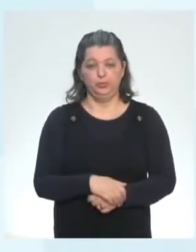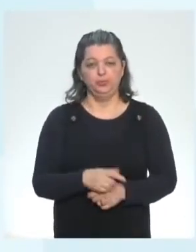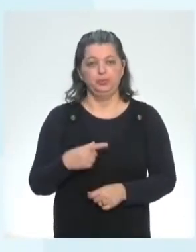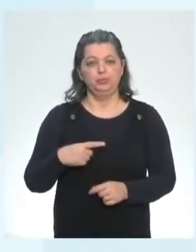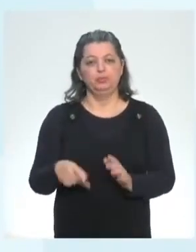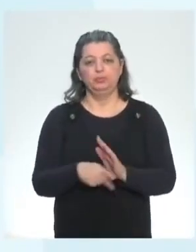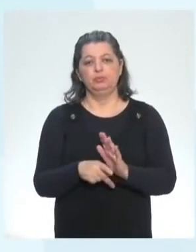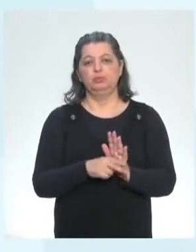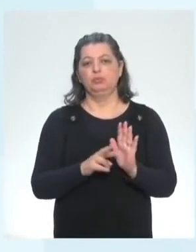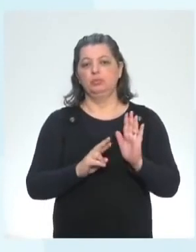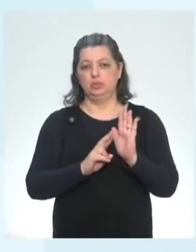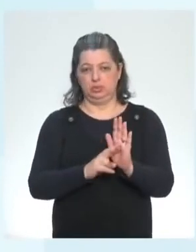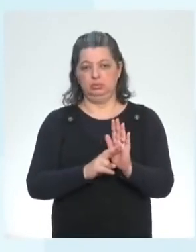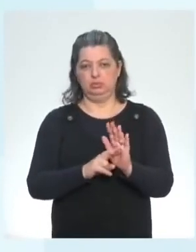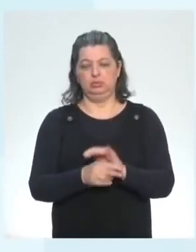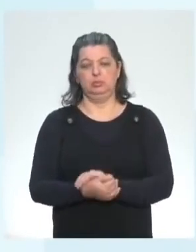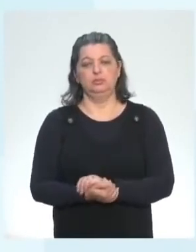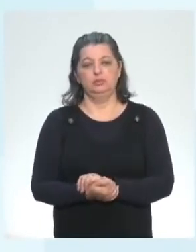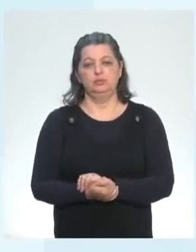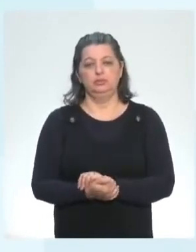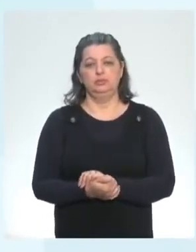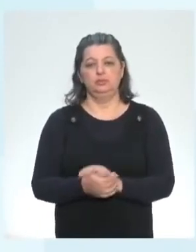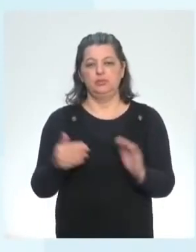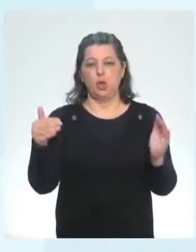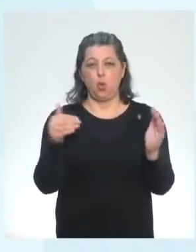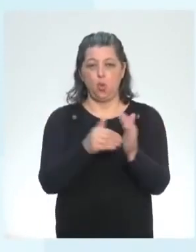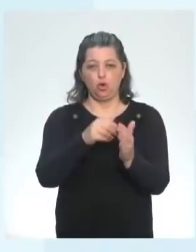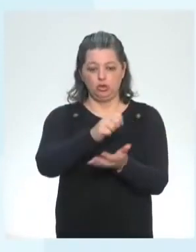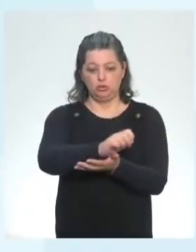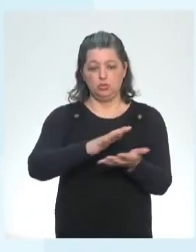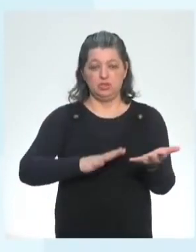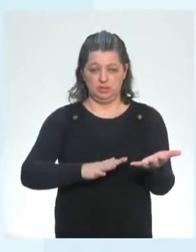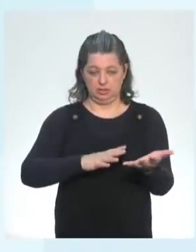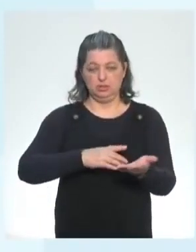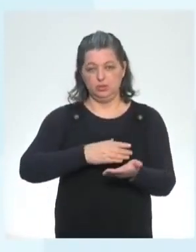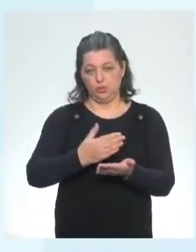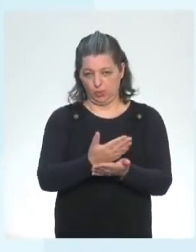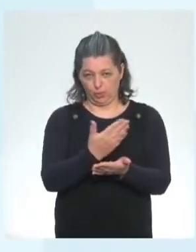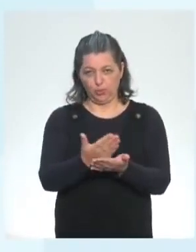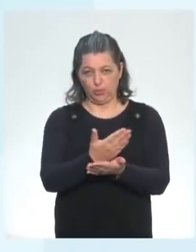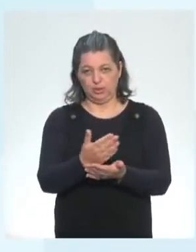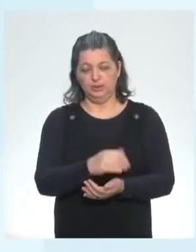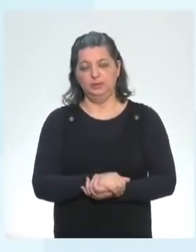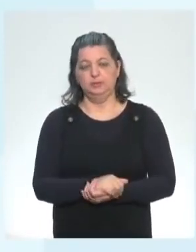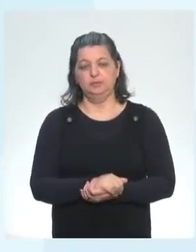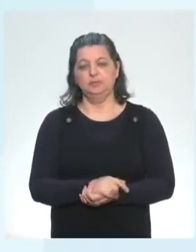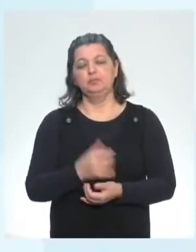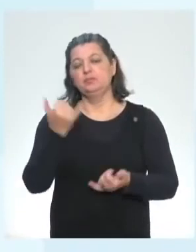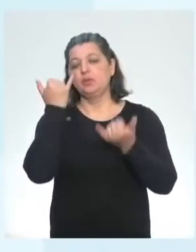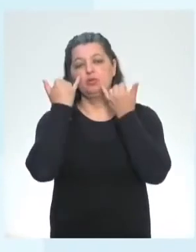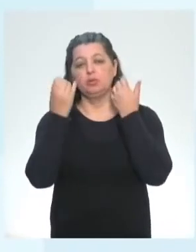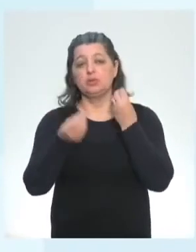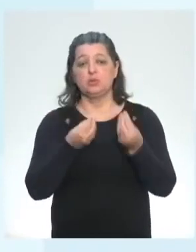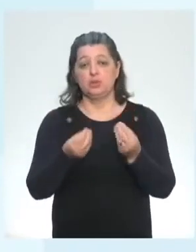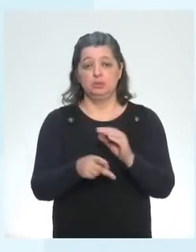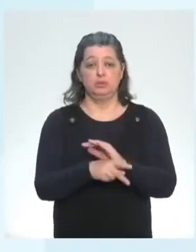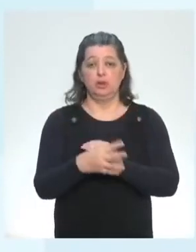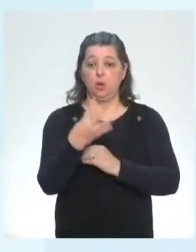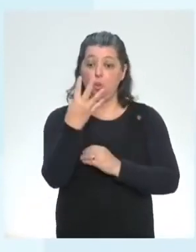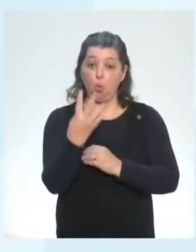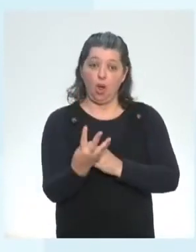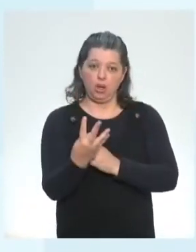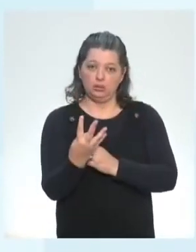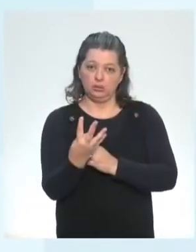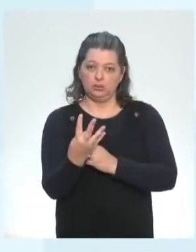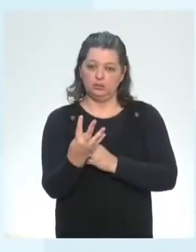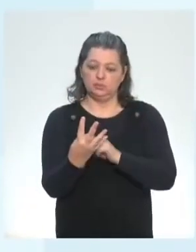caderno do professor, mas do aluno é 106, é o último exercício lá do caderno. E ele me dá como informação que ele tem 4 amostras. E